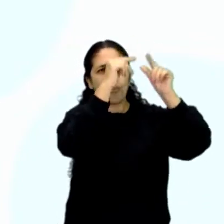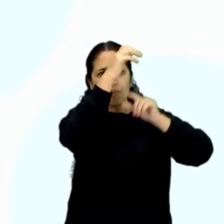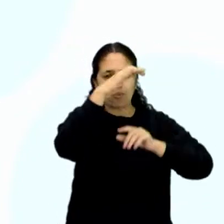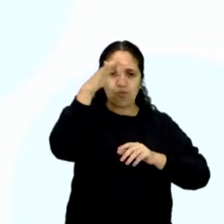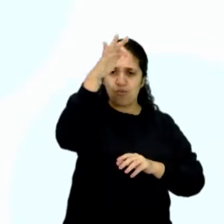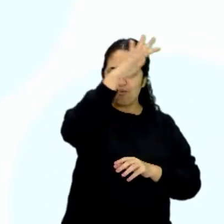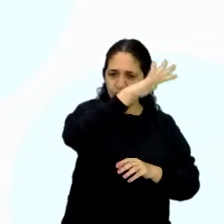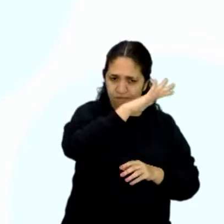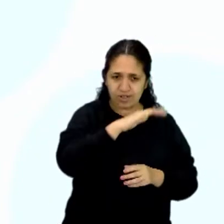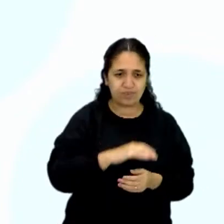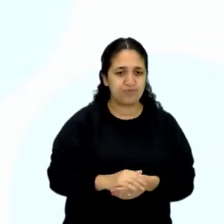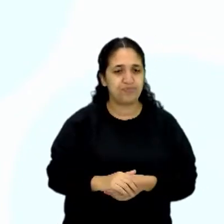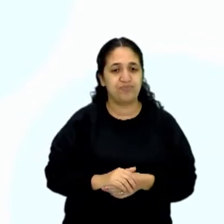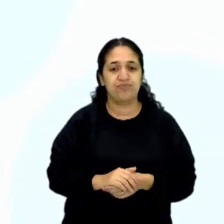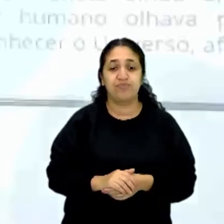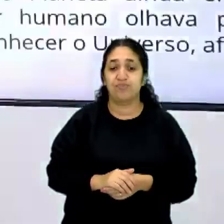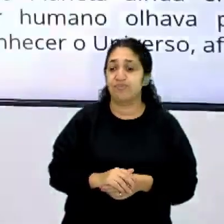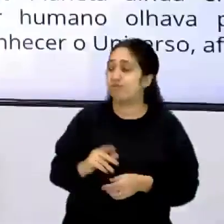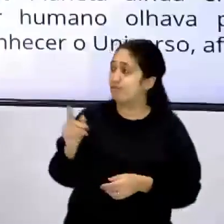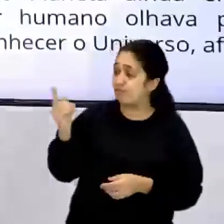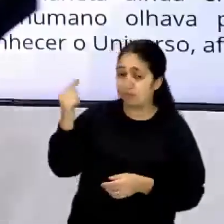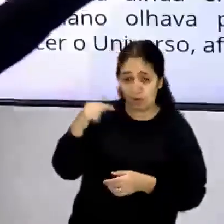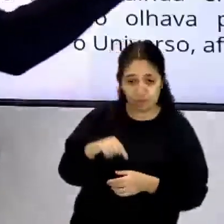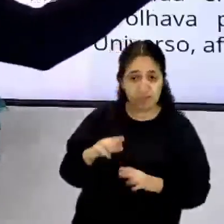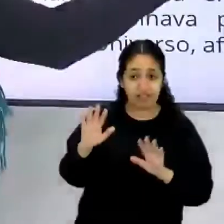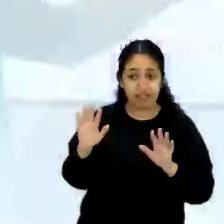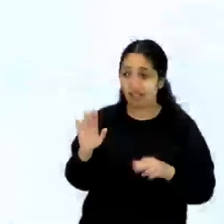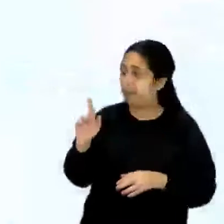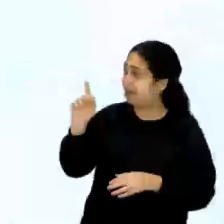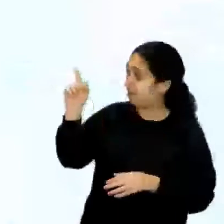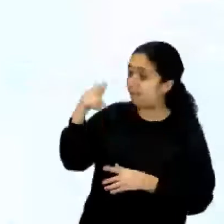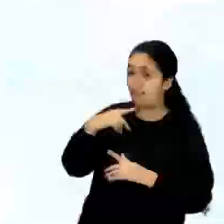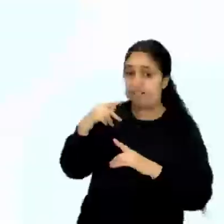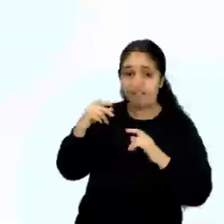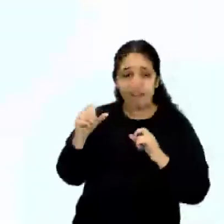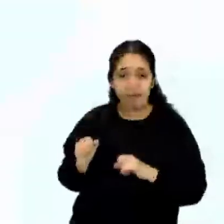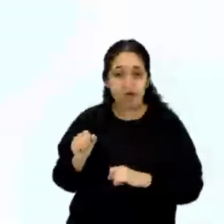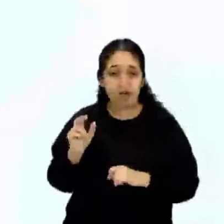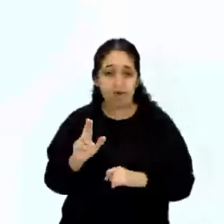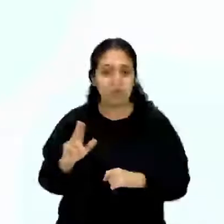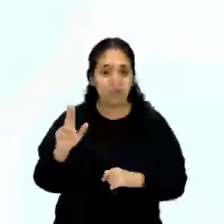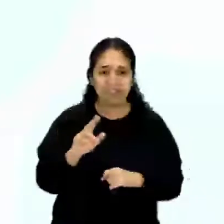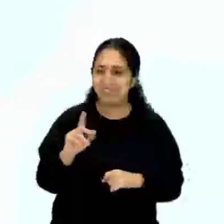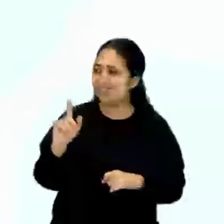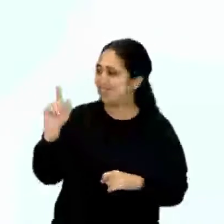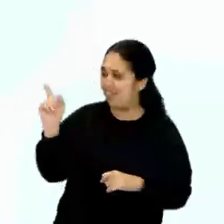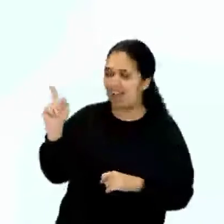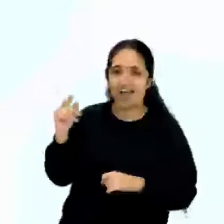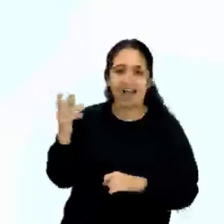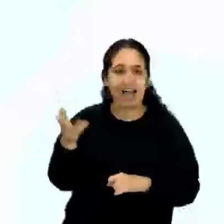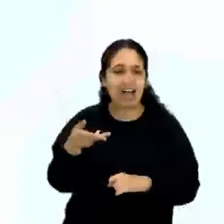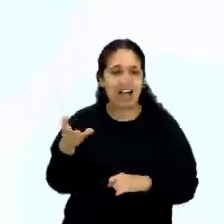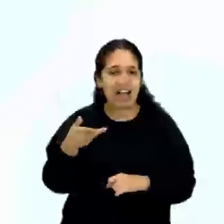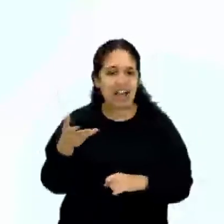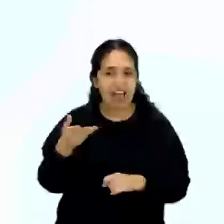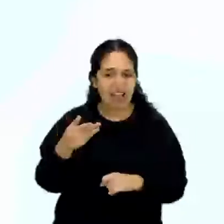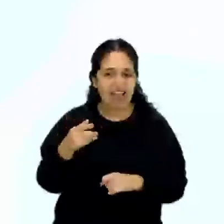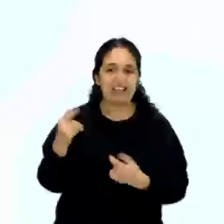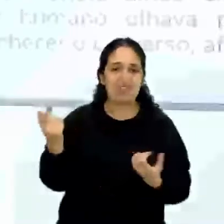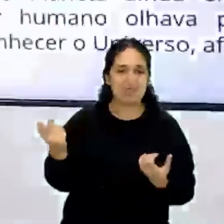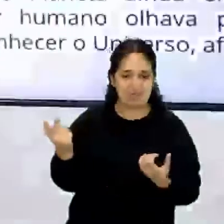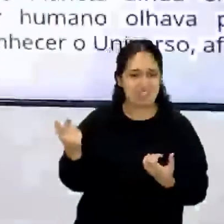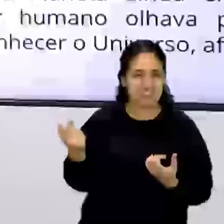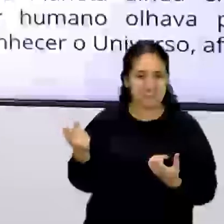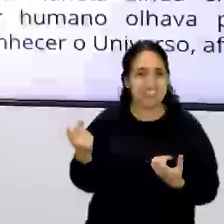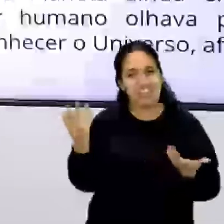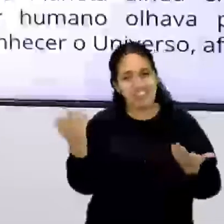universo. Retomando aqui um pouquinho, então, da questão da linguagem a ser utilizada, né? Então, lembra que nós falamos? Os